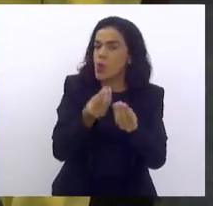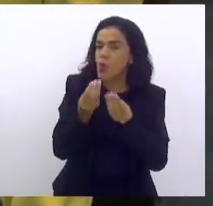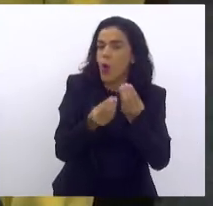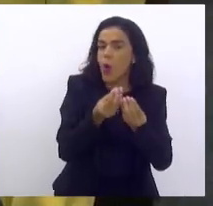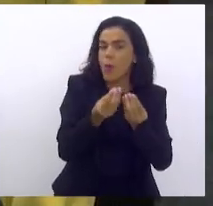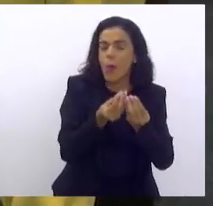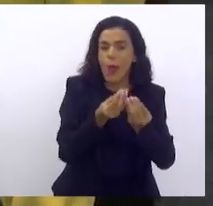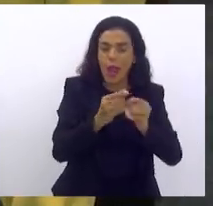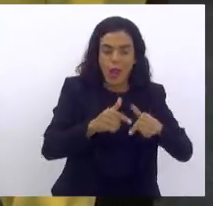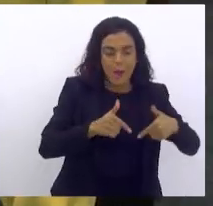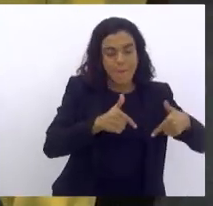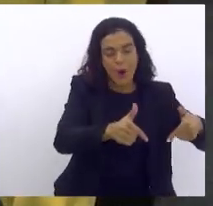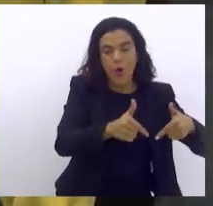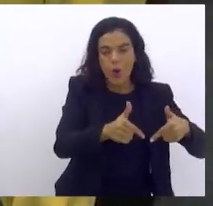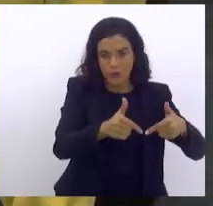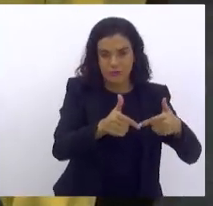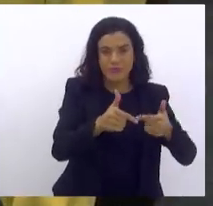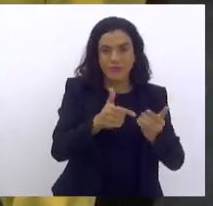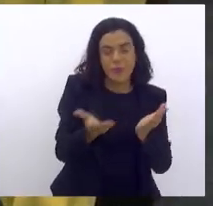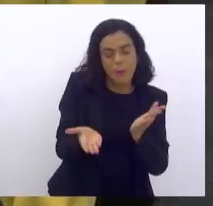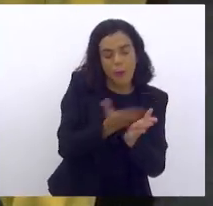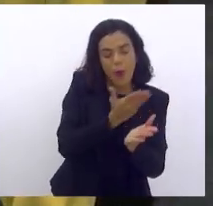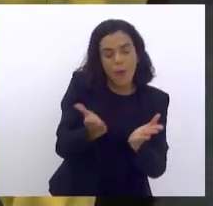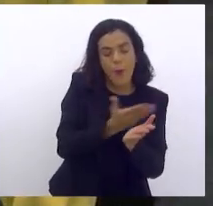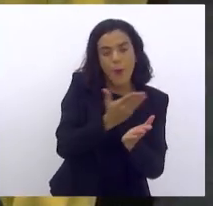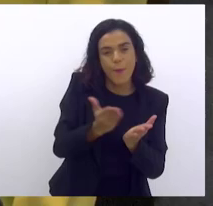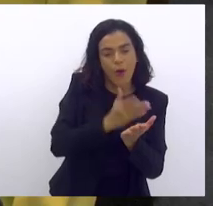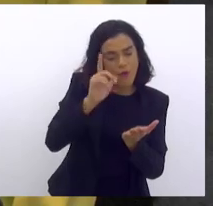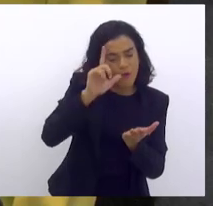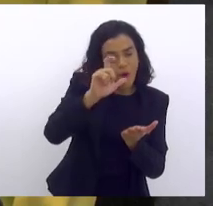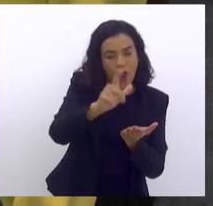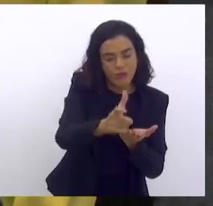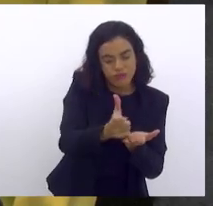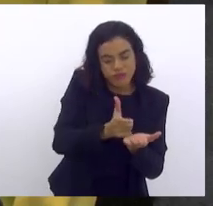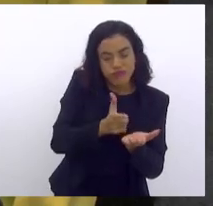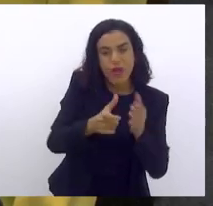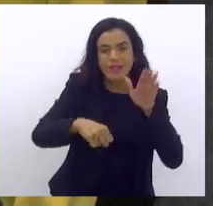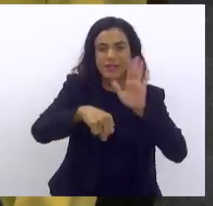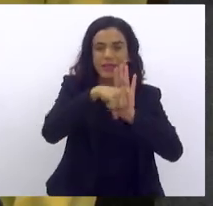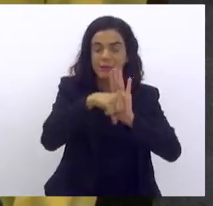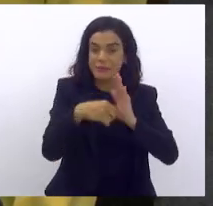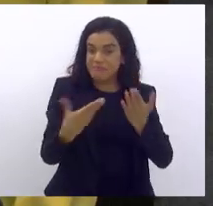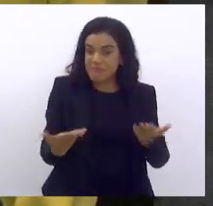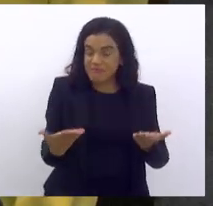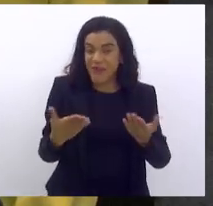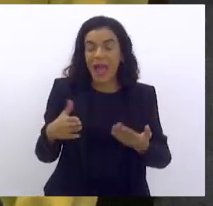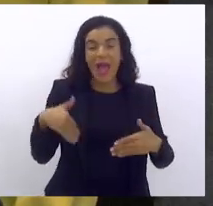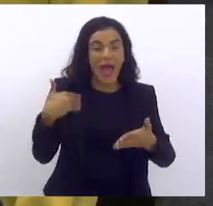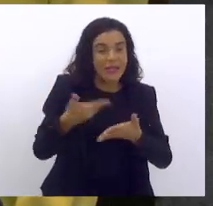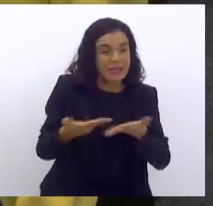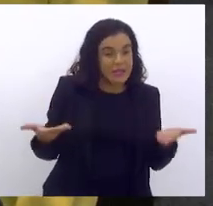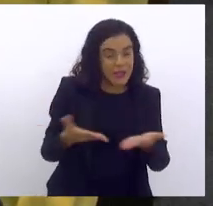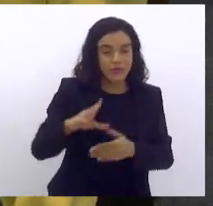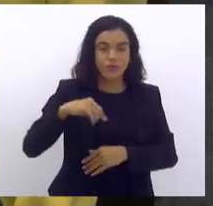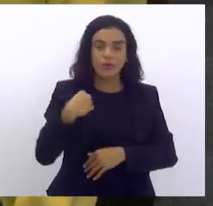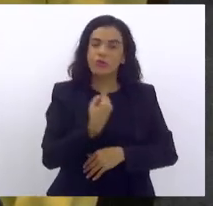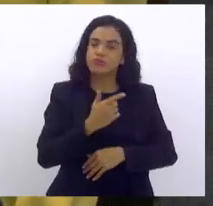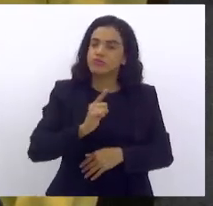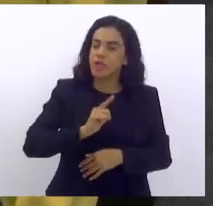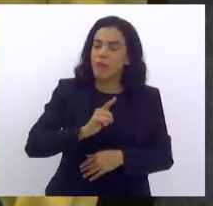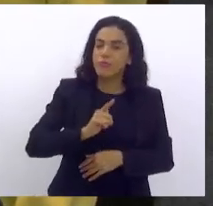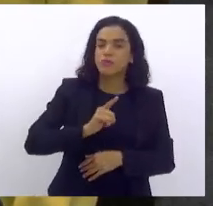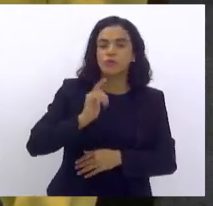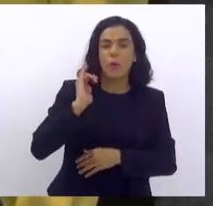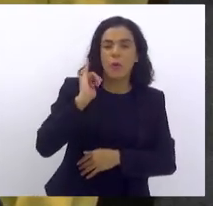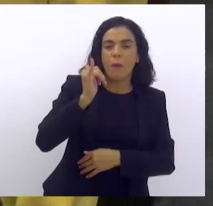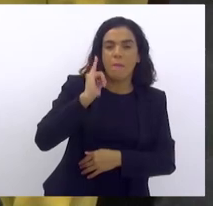a partir de reconhecimentos fotográficos equivocados. Nós, até agora, senhor presidente, temos aí o relato